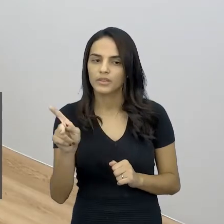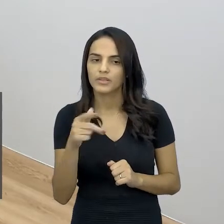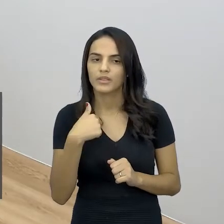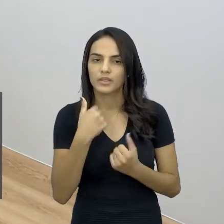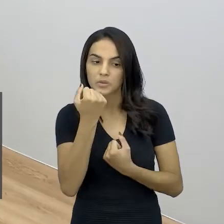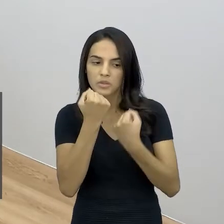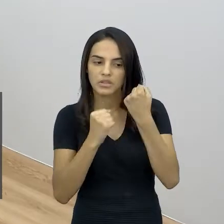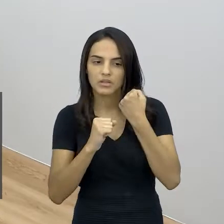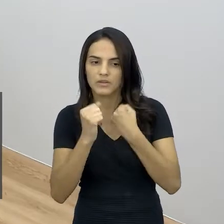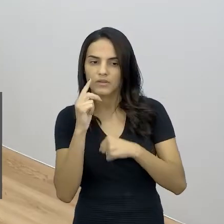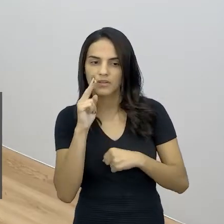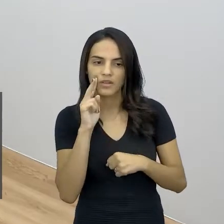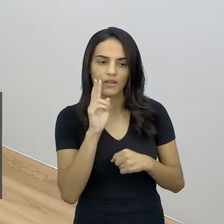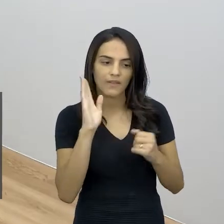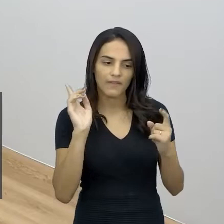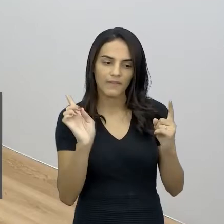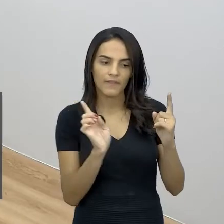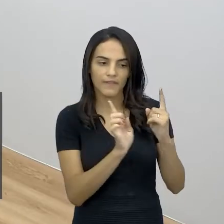educação física,